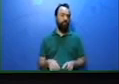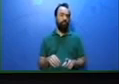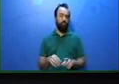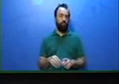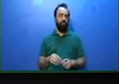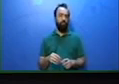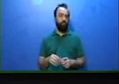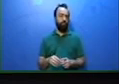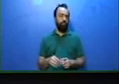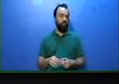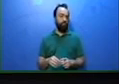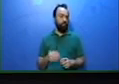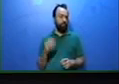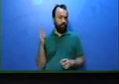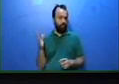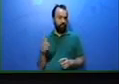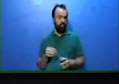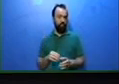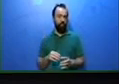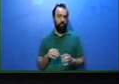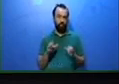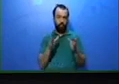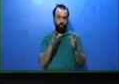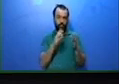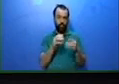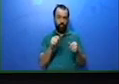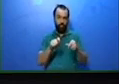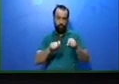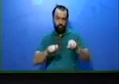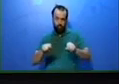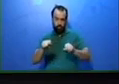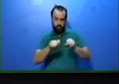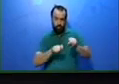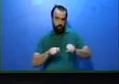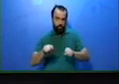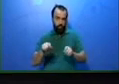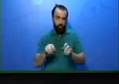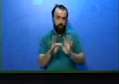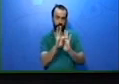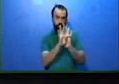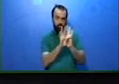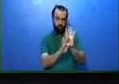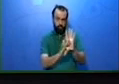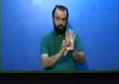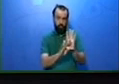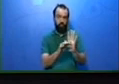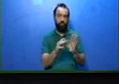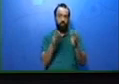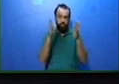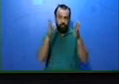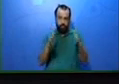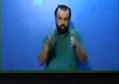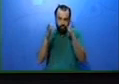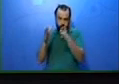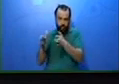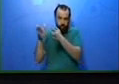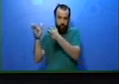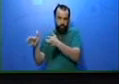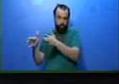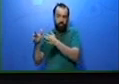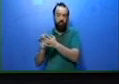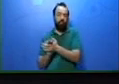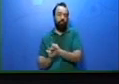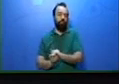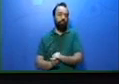narrador. A estrutura textual, as tirinhas também tem que estar na ordem correta, tá? Você não pode alterar